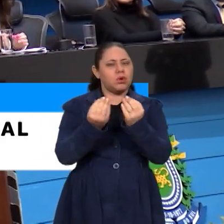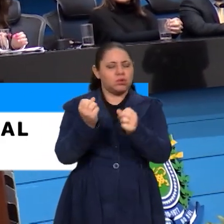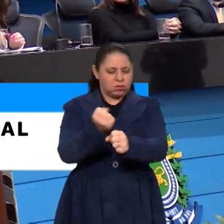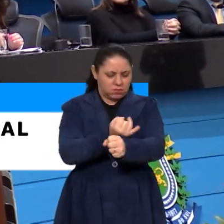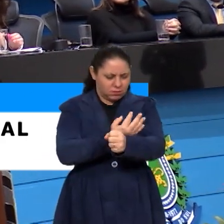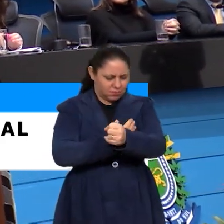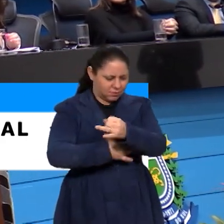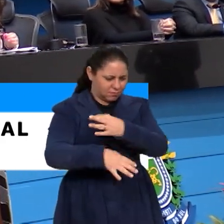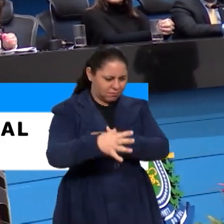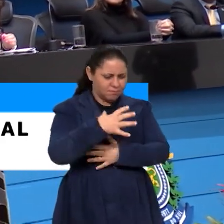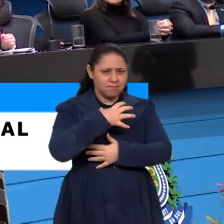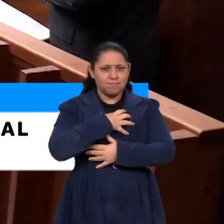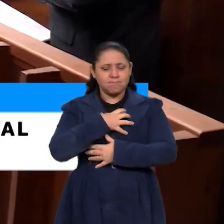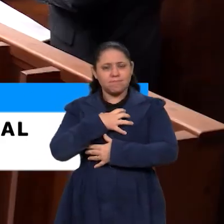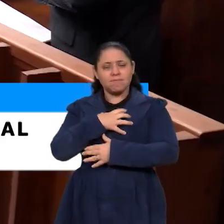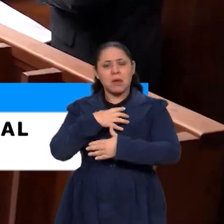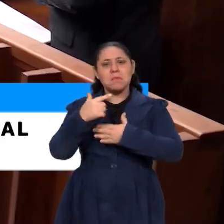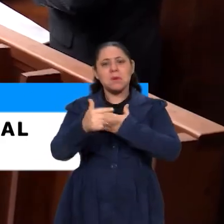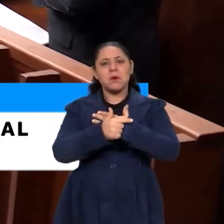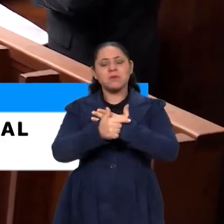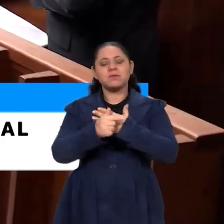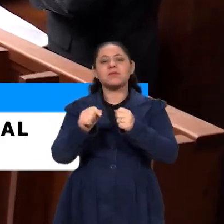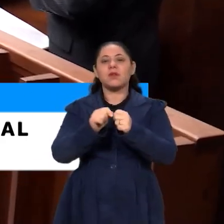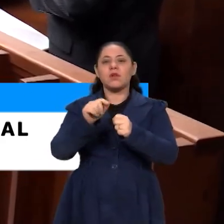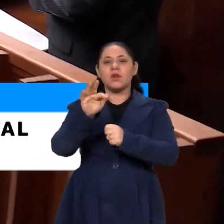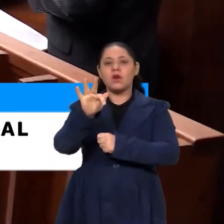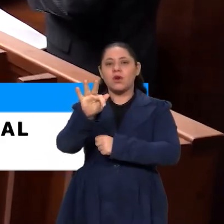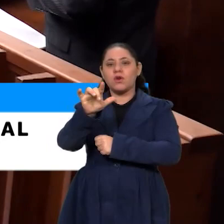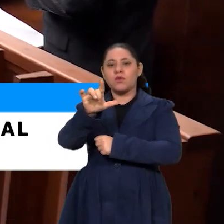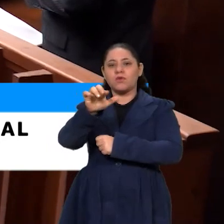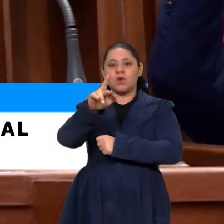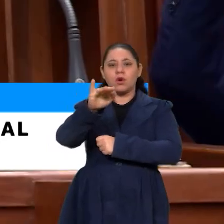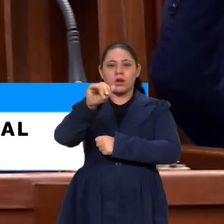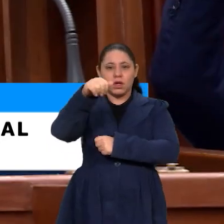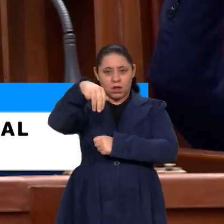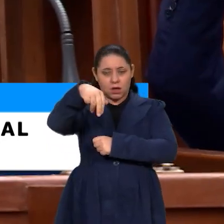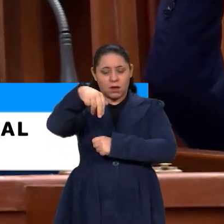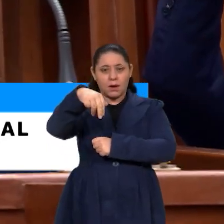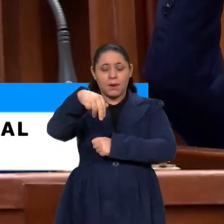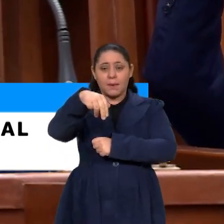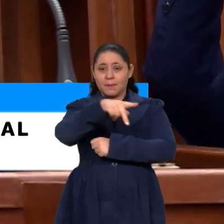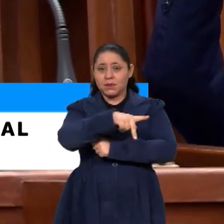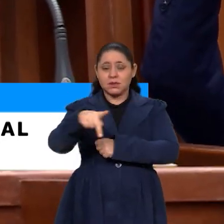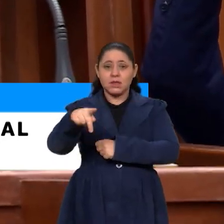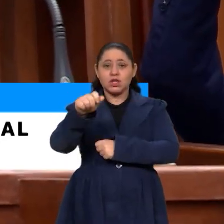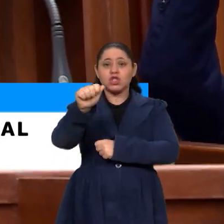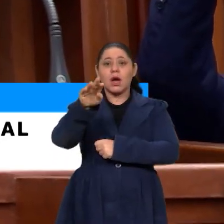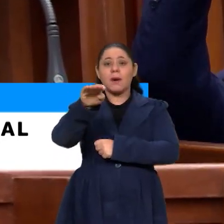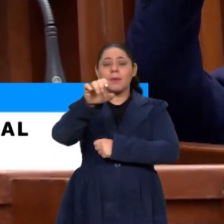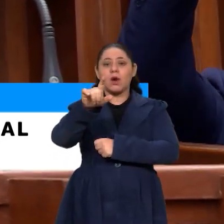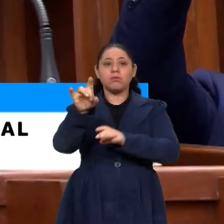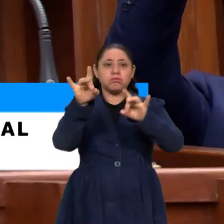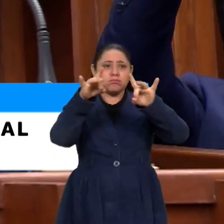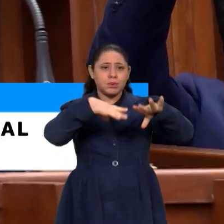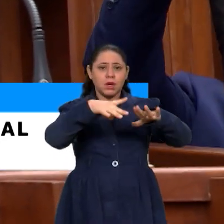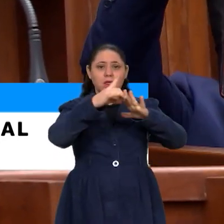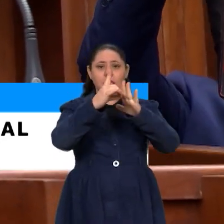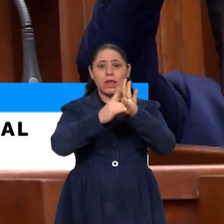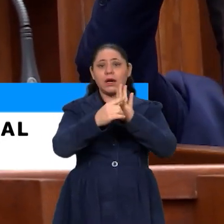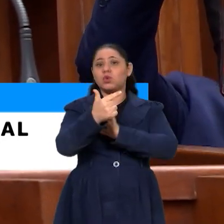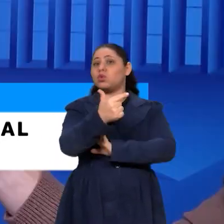por muita emoção e sentimento de dever cumprido. Florian Madruga, atual presidente da ABEL, deixará o cargo